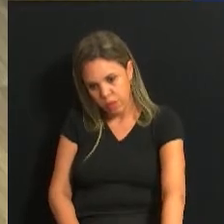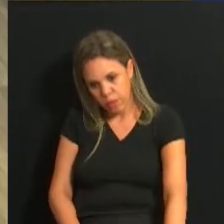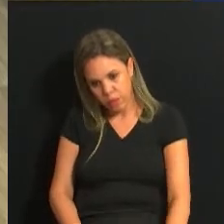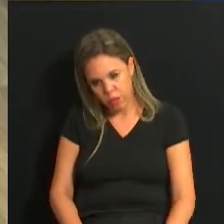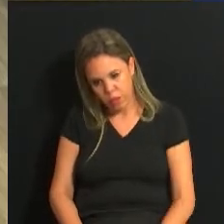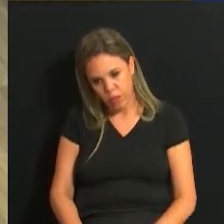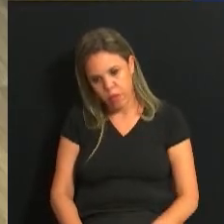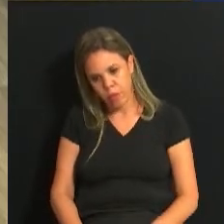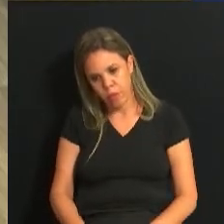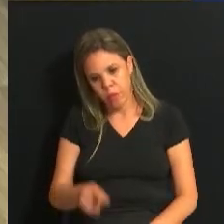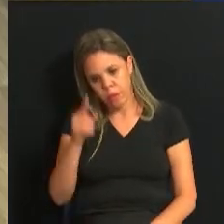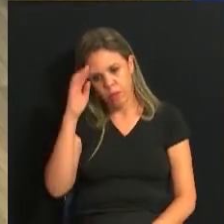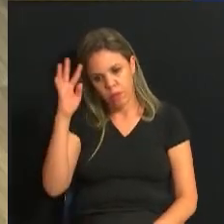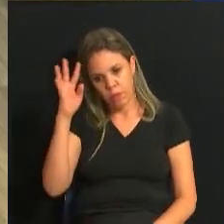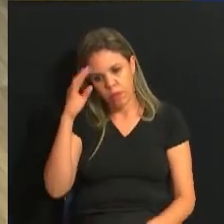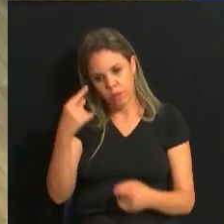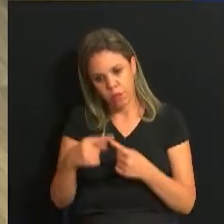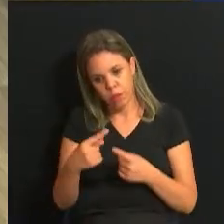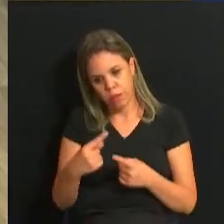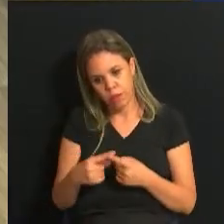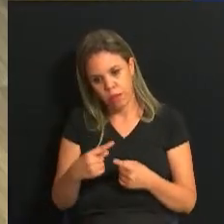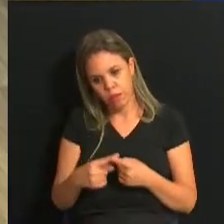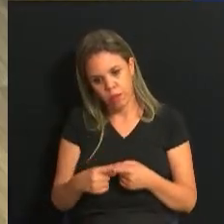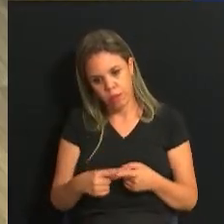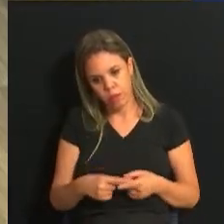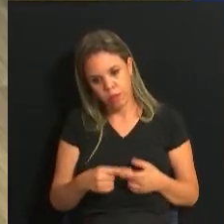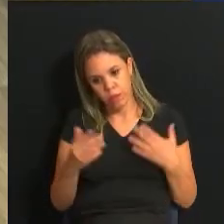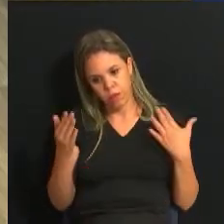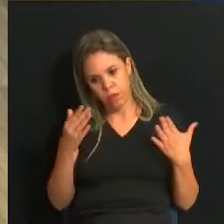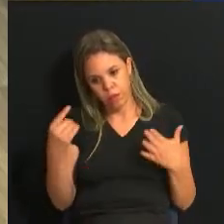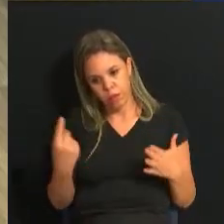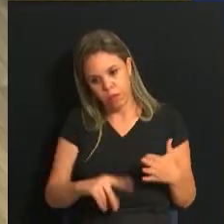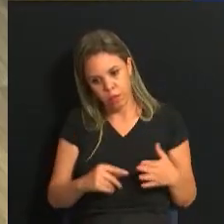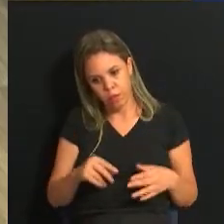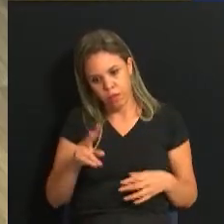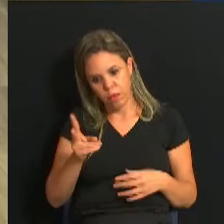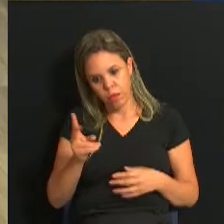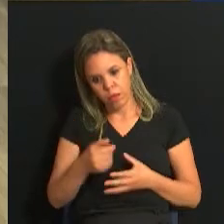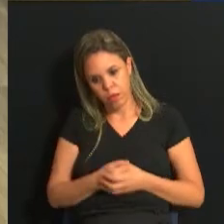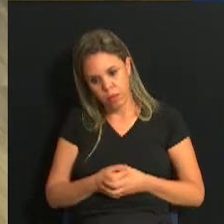E você imagina por que a gente pega o chicotinho psicológico toda vez, Gabriel?